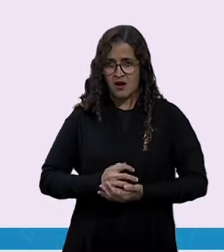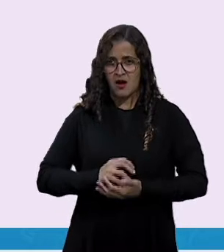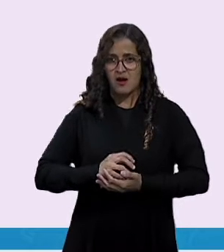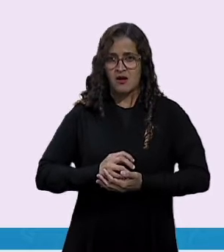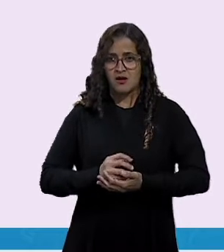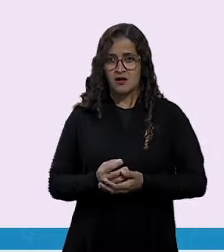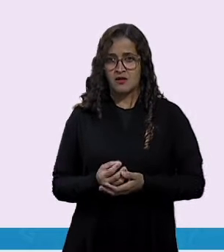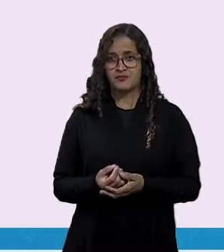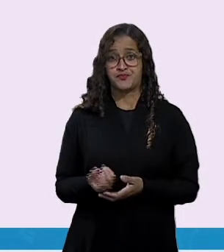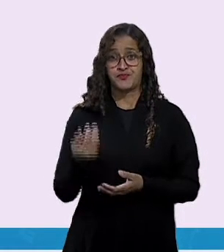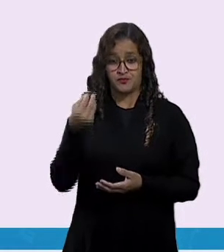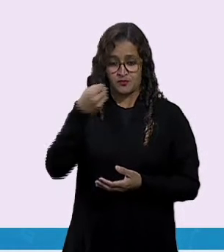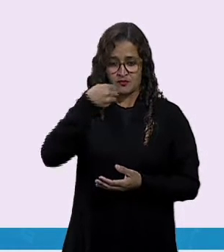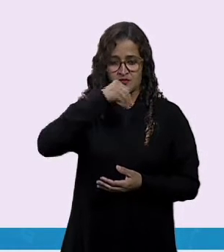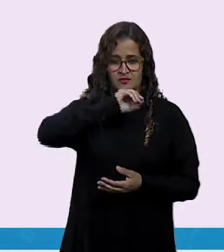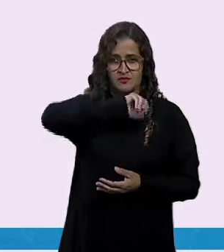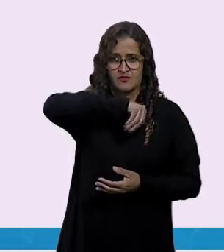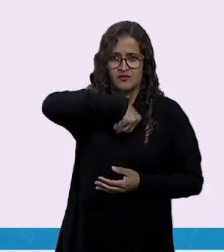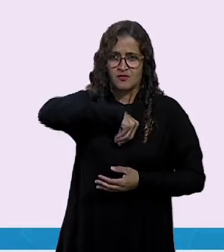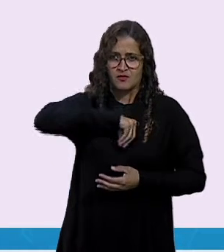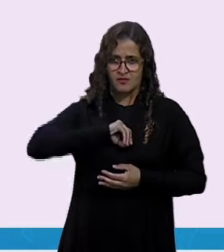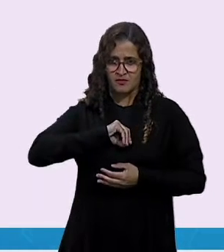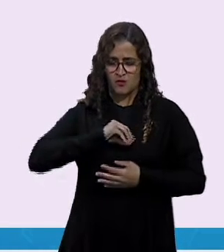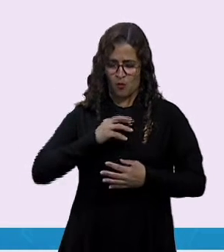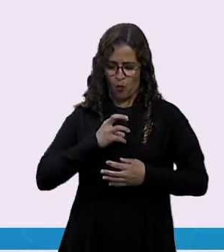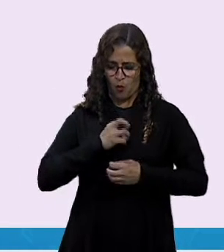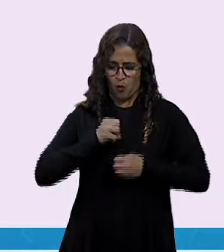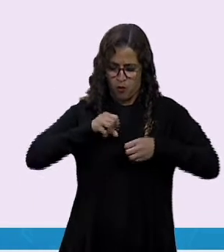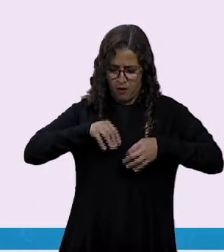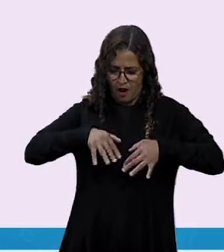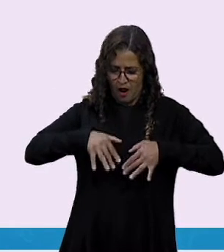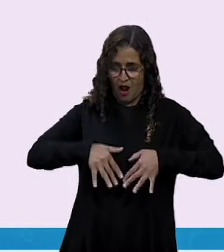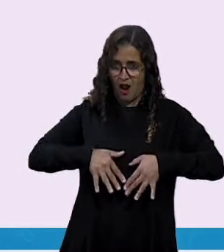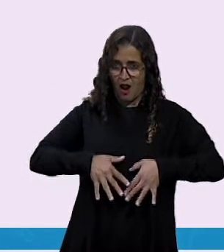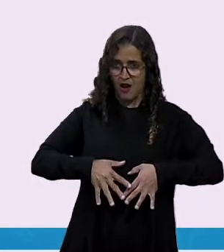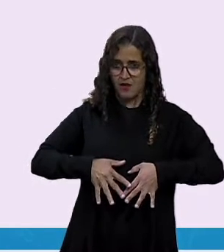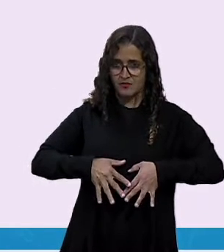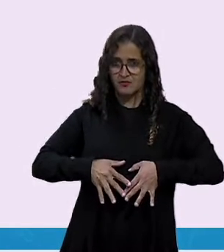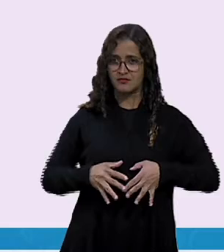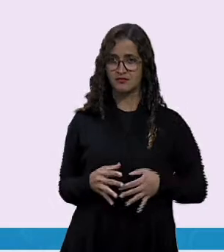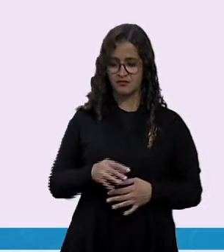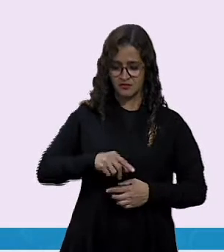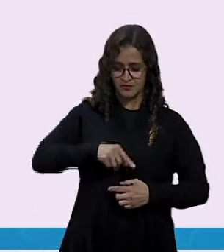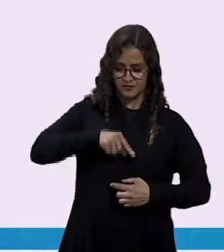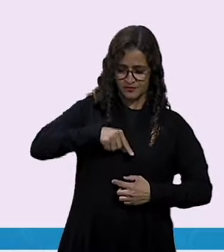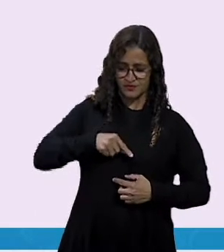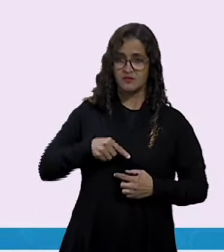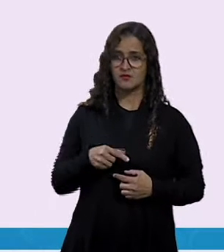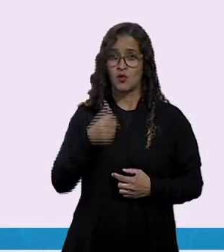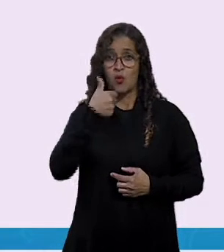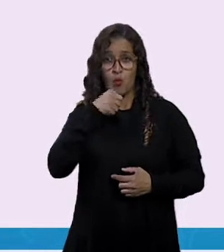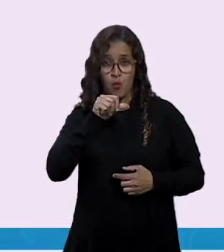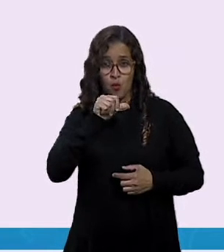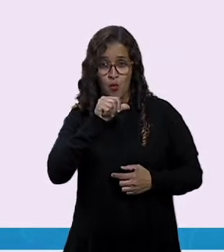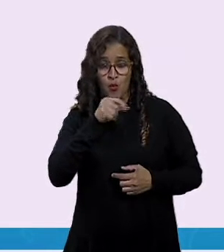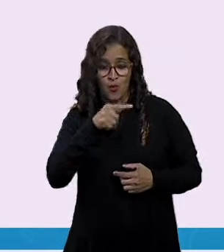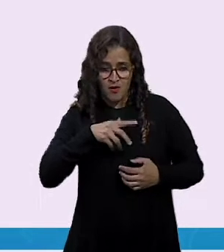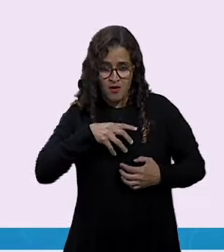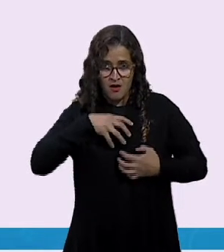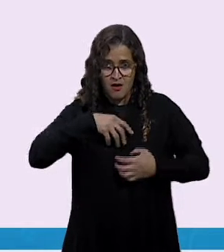fornece nutrientes necessários ao seu desenvolvimento. Ele fica ligado ao corpo da mãe por meio de